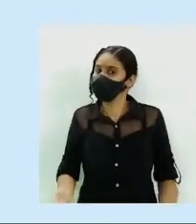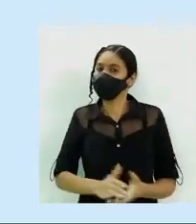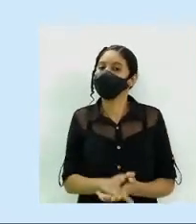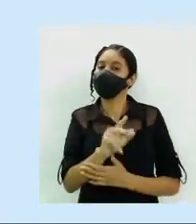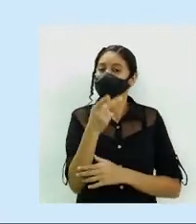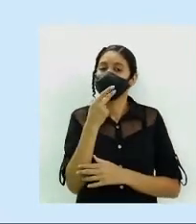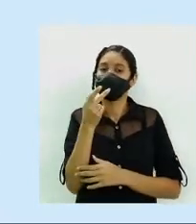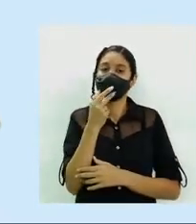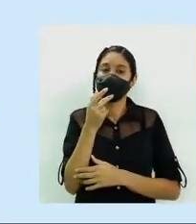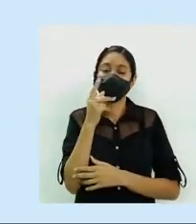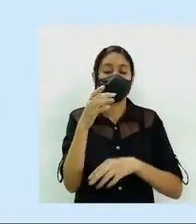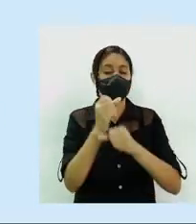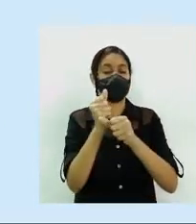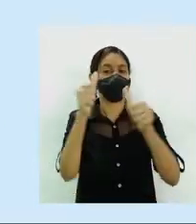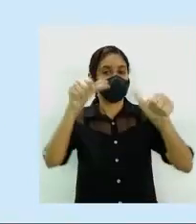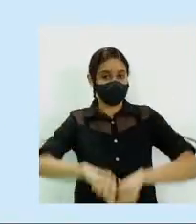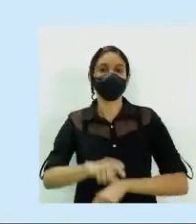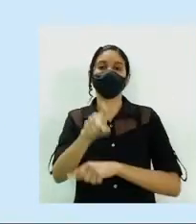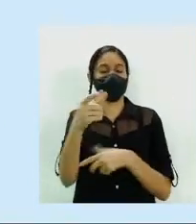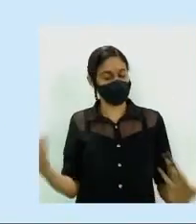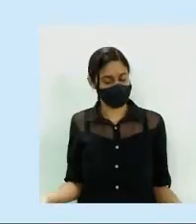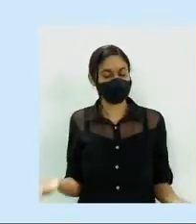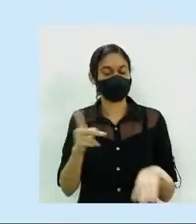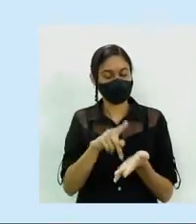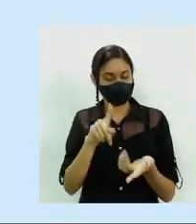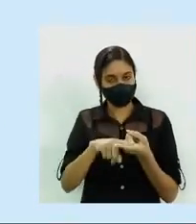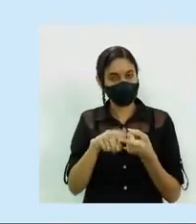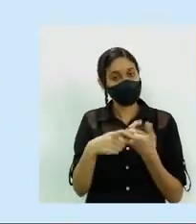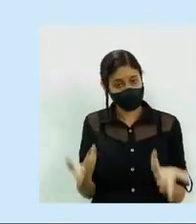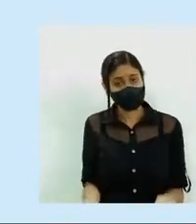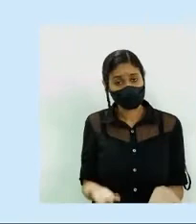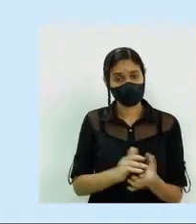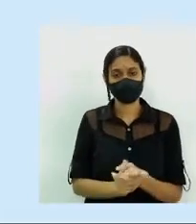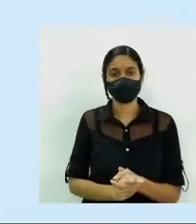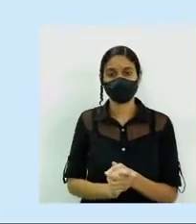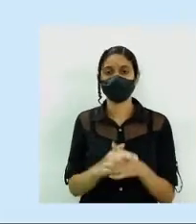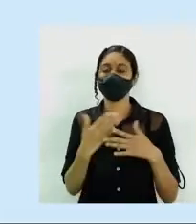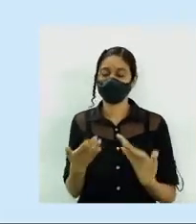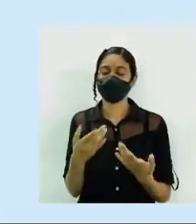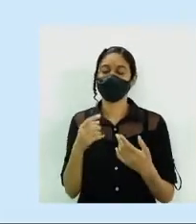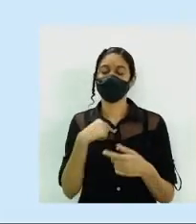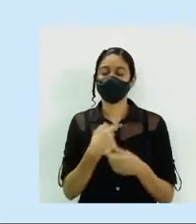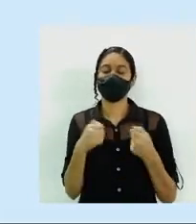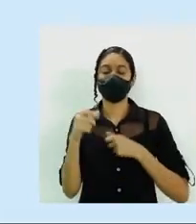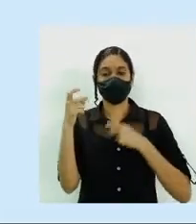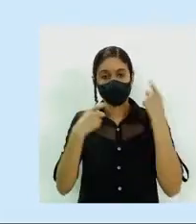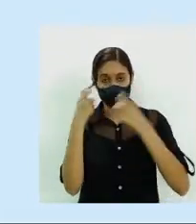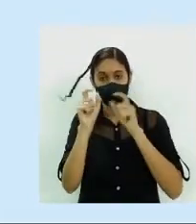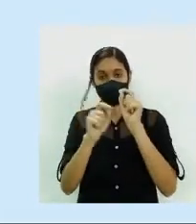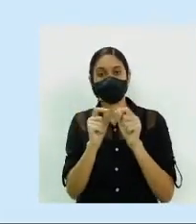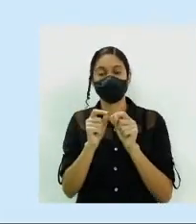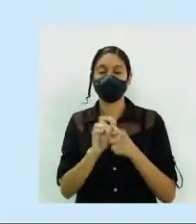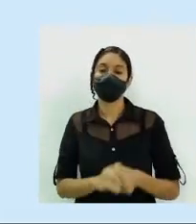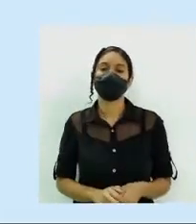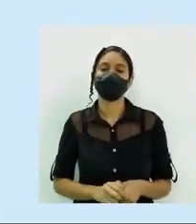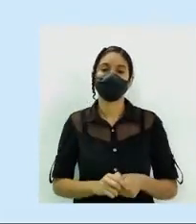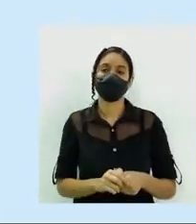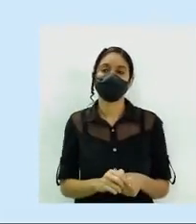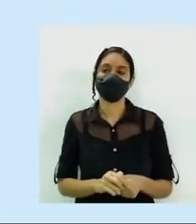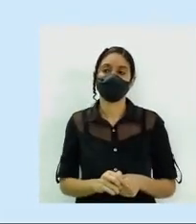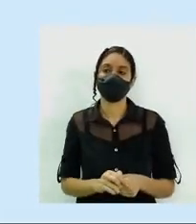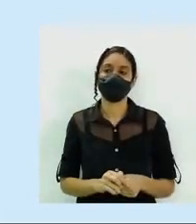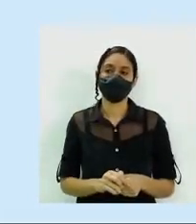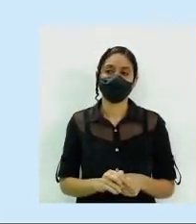vai desfavorecer a tua nota também, né? Pois bem, nesse momento, a gente tem que se preocupar exatamente com isso,